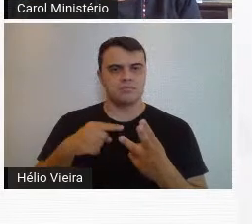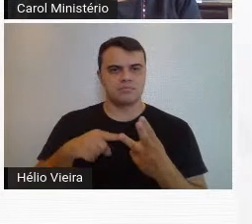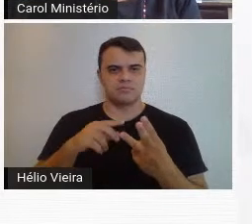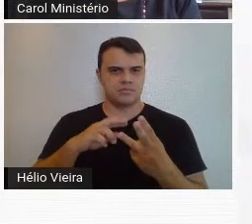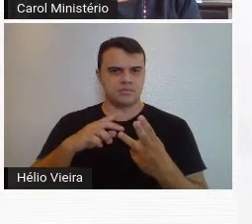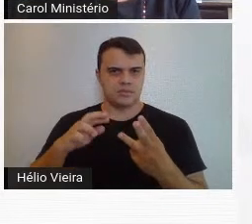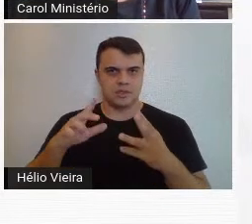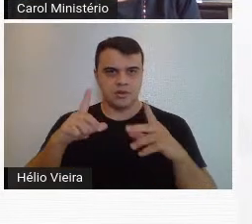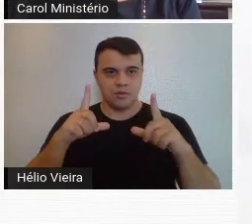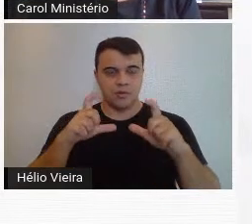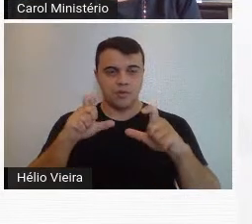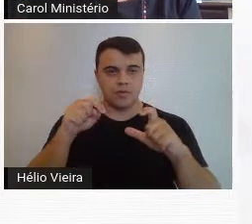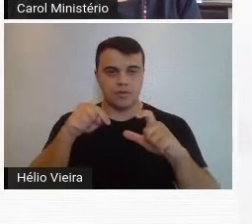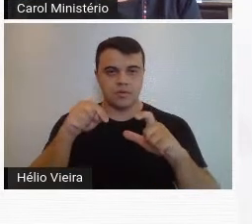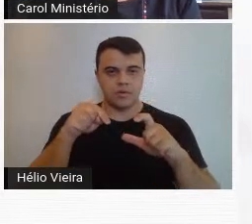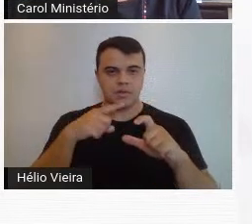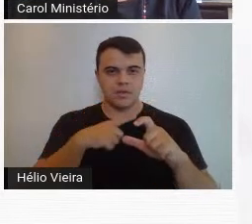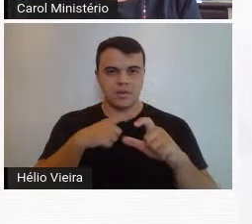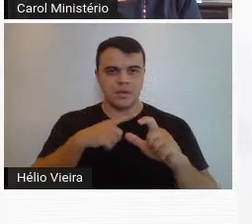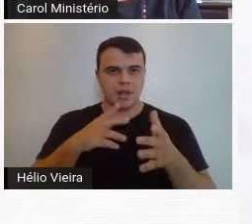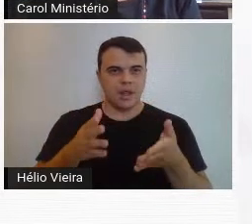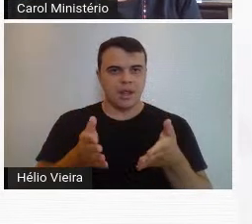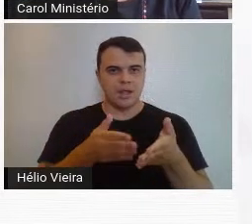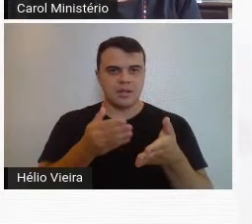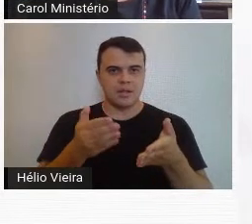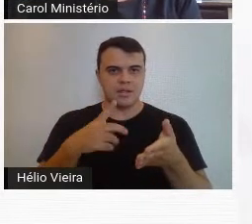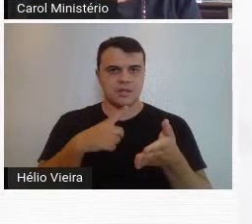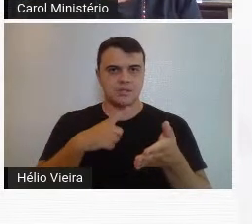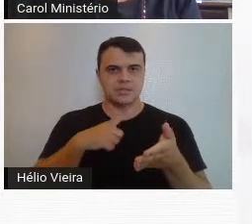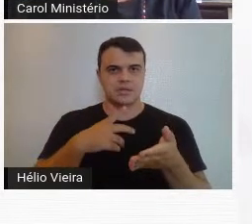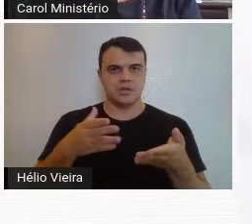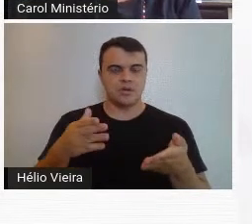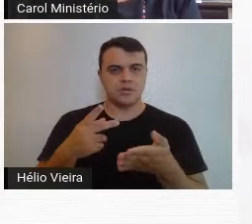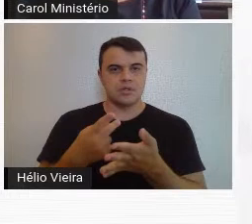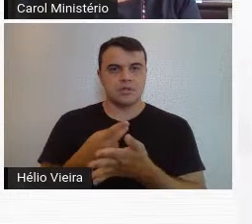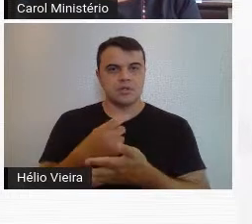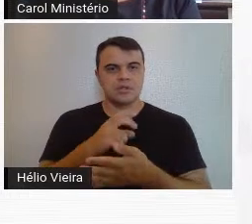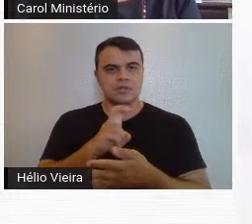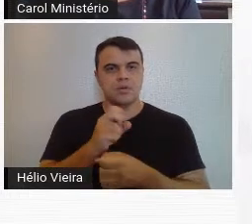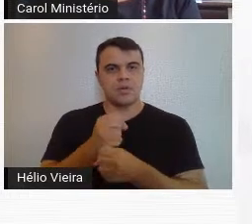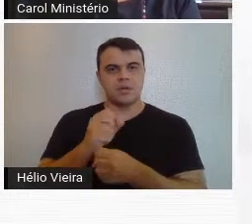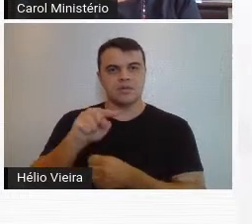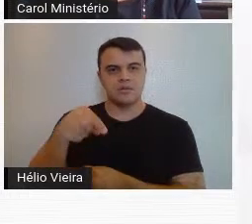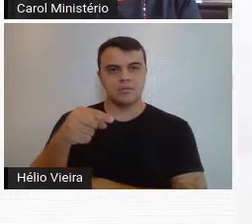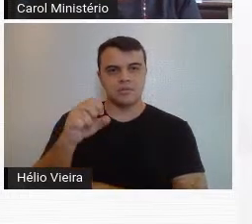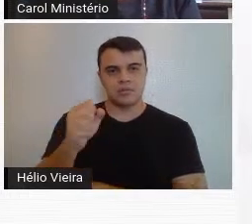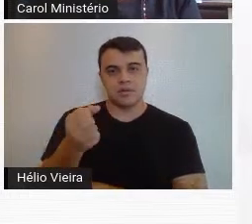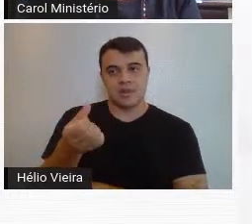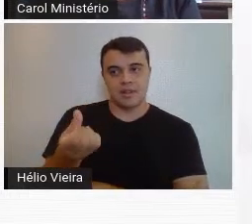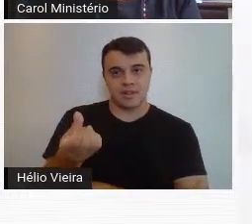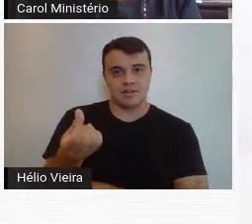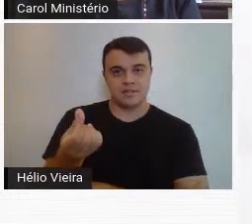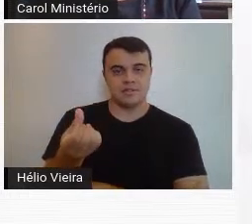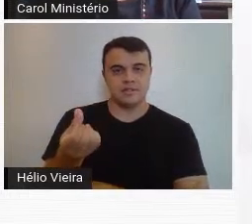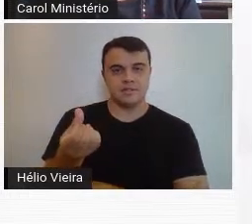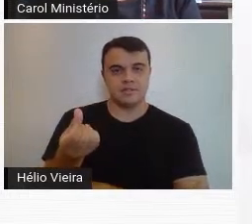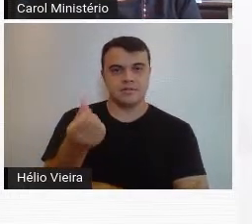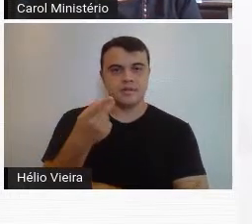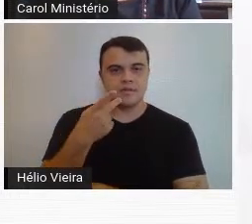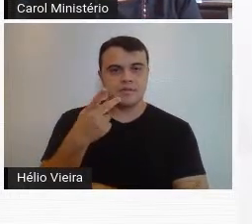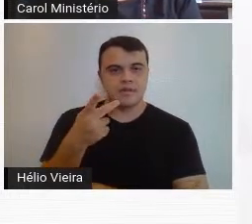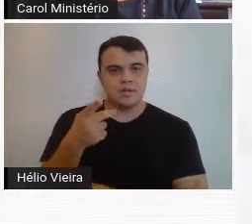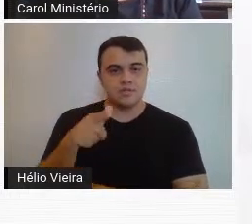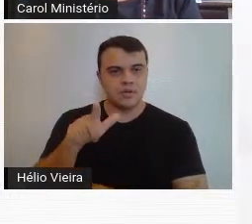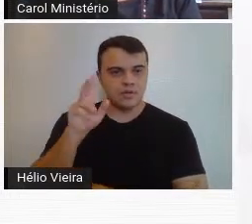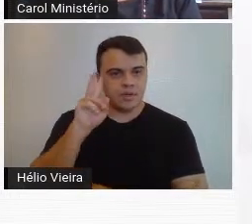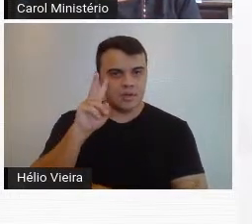Essa foto também está no catálogo de uma exposição que houve 50 anos depois, em 86, para recuperar